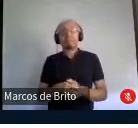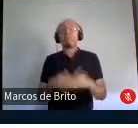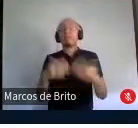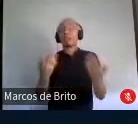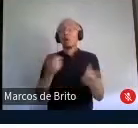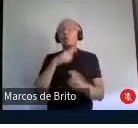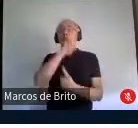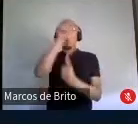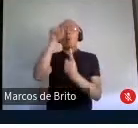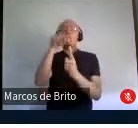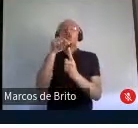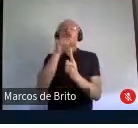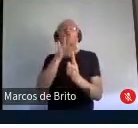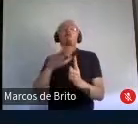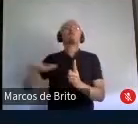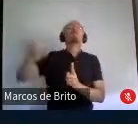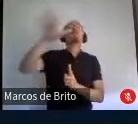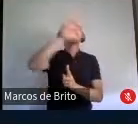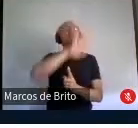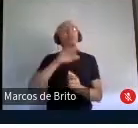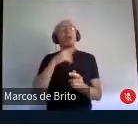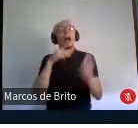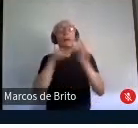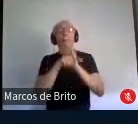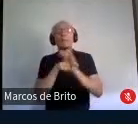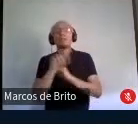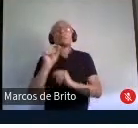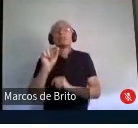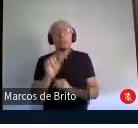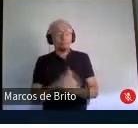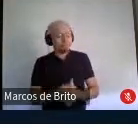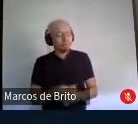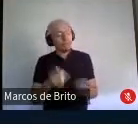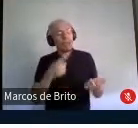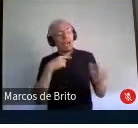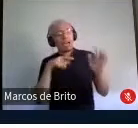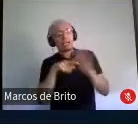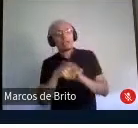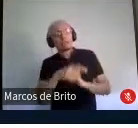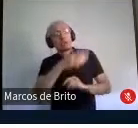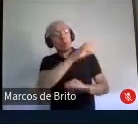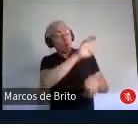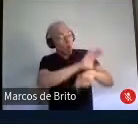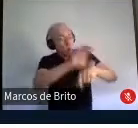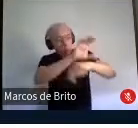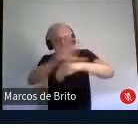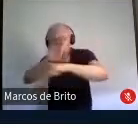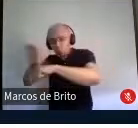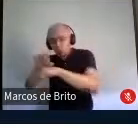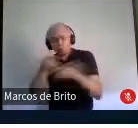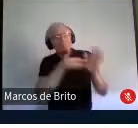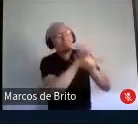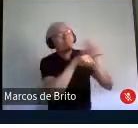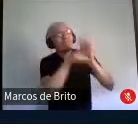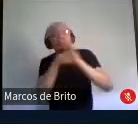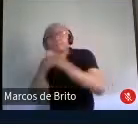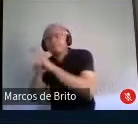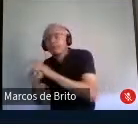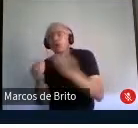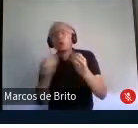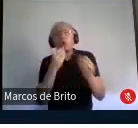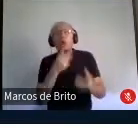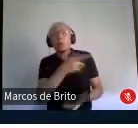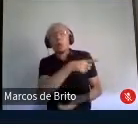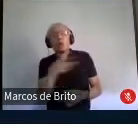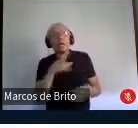Então, o objetivo geral dessa pesquisa é analisar esses cursos de formação continuada destinados à formação do